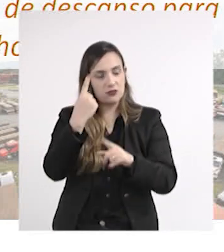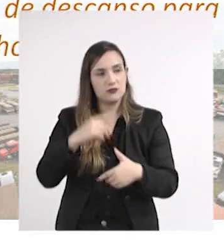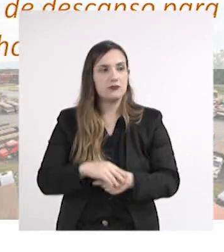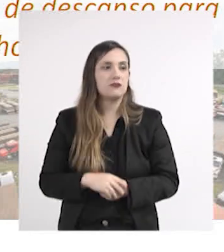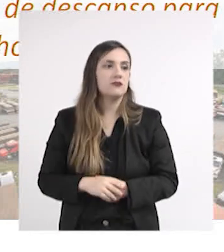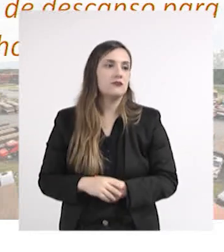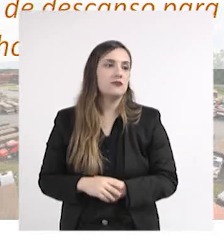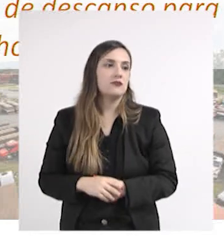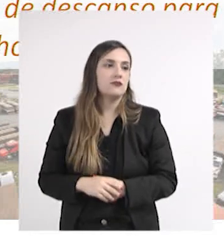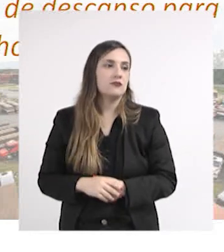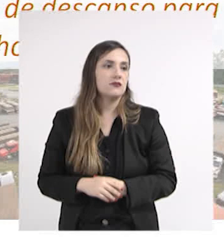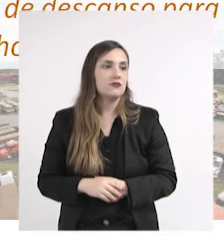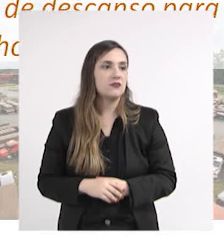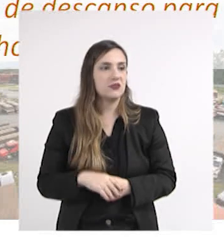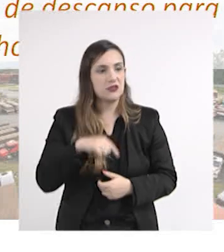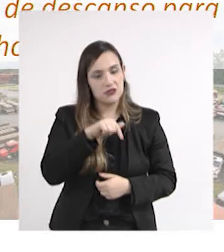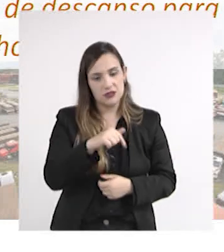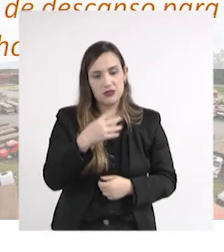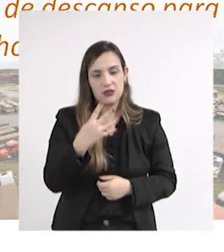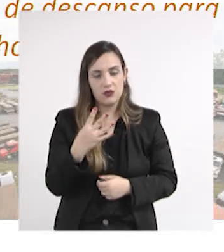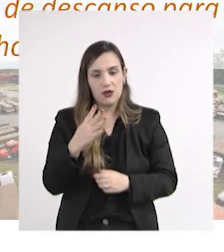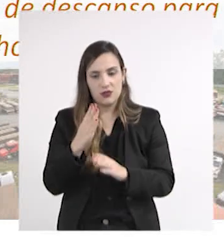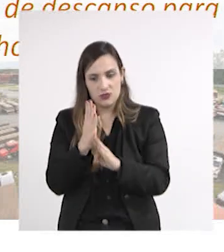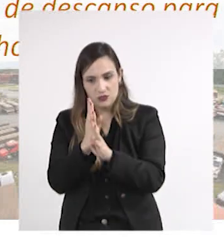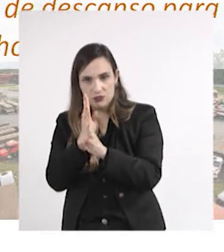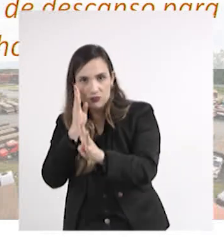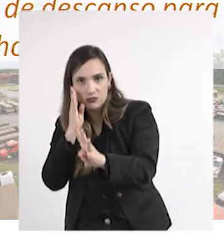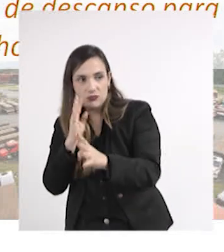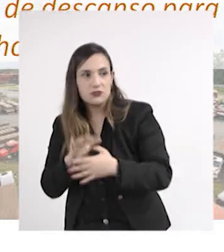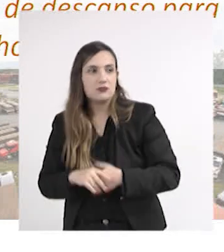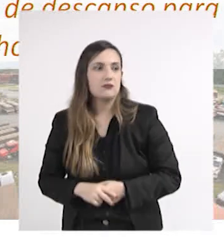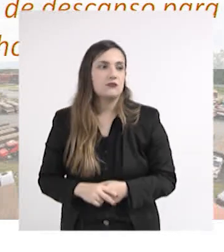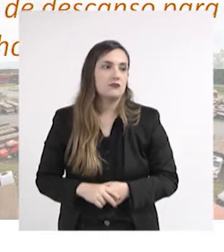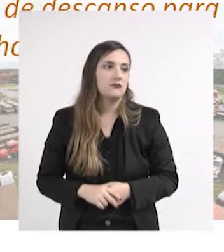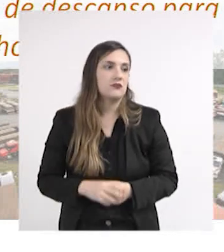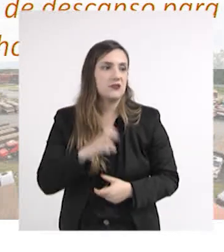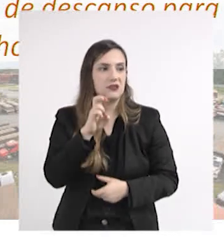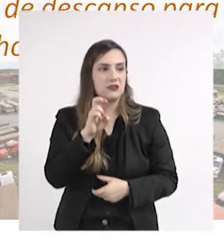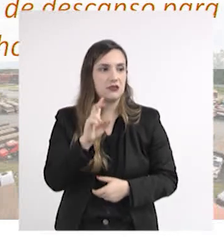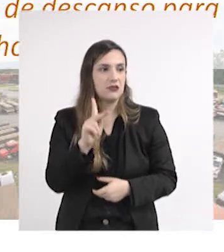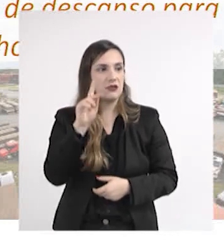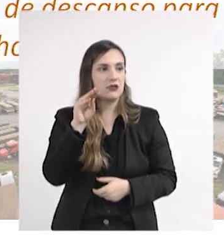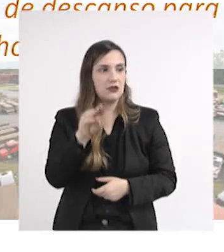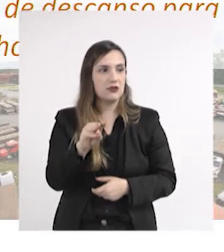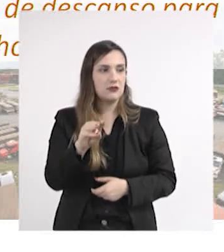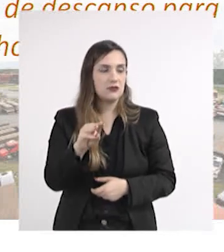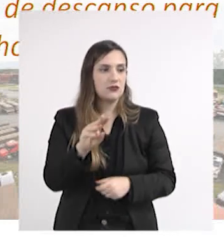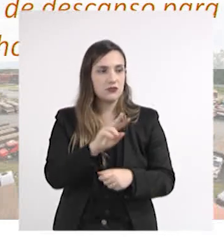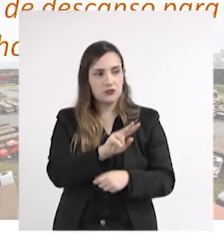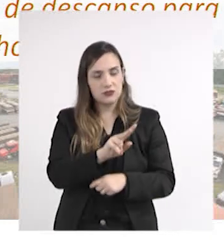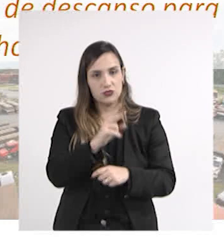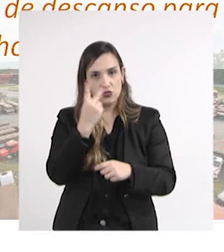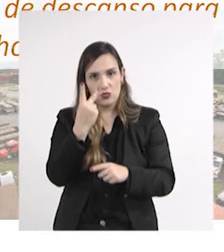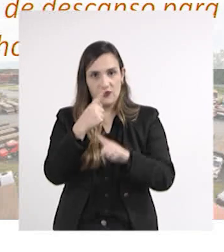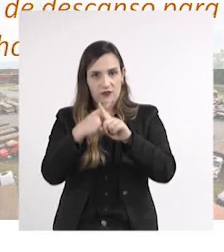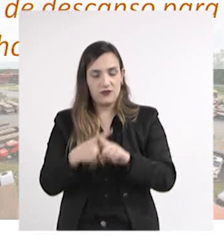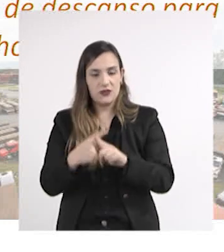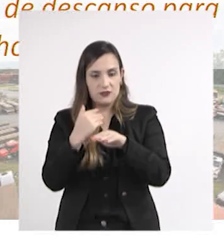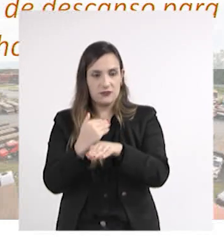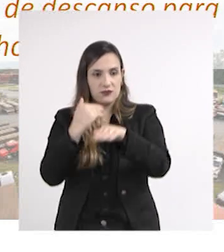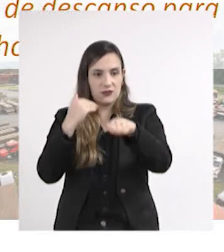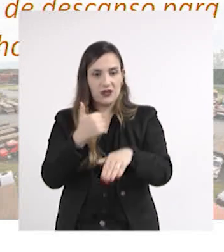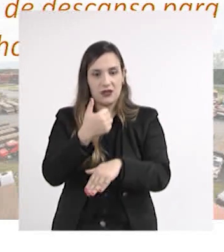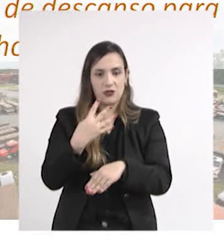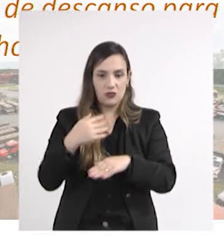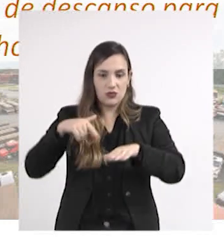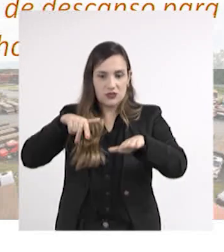74 dispositivos e interseções, 5 quilômetros de adequação e duplicação, 14 passarelas, 3